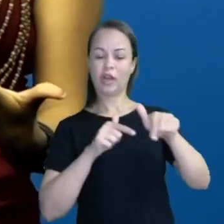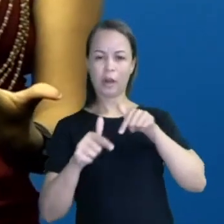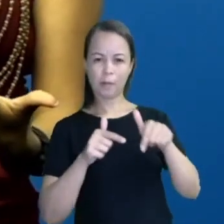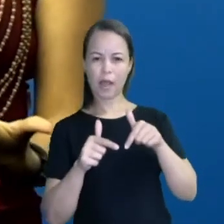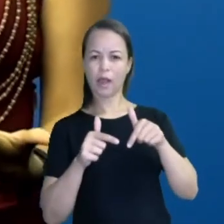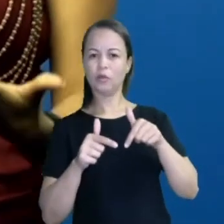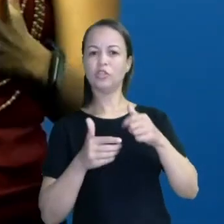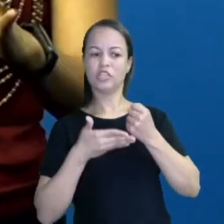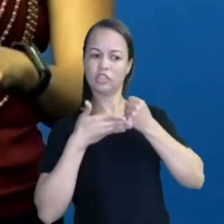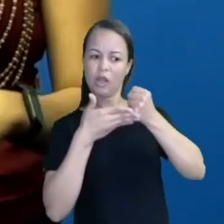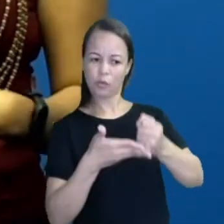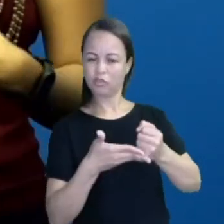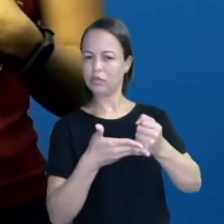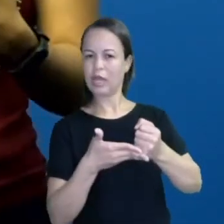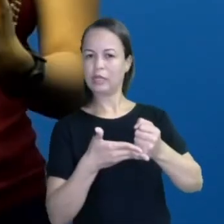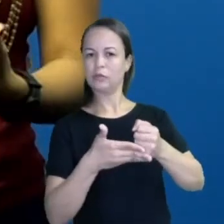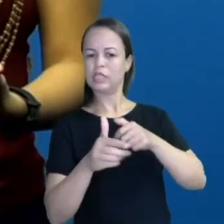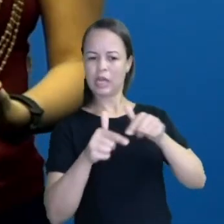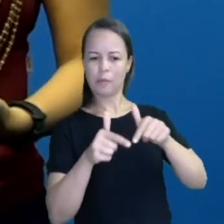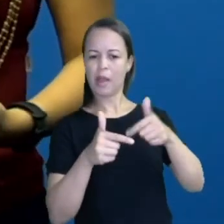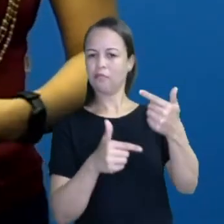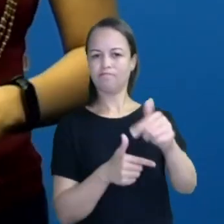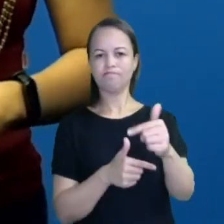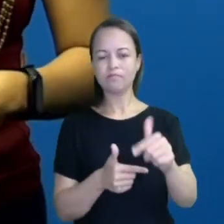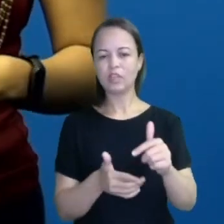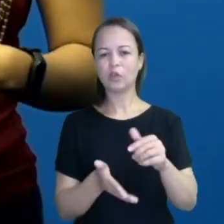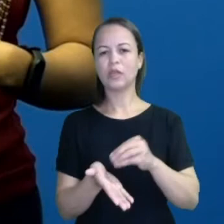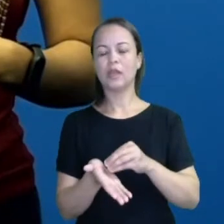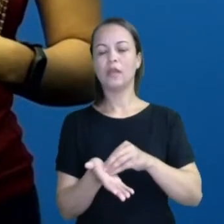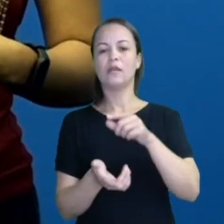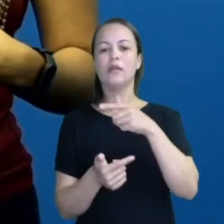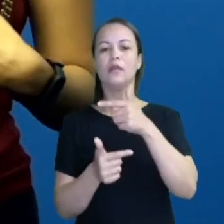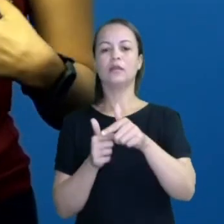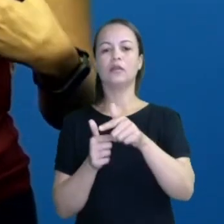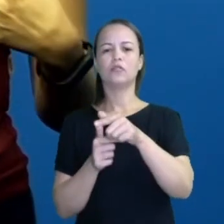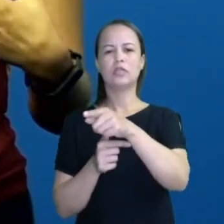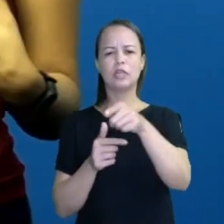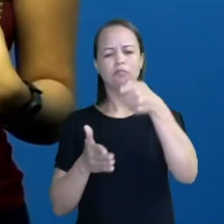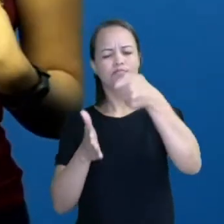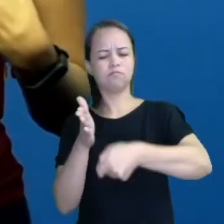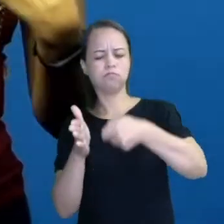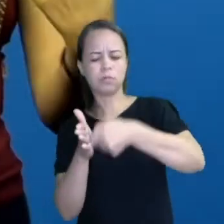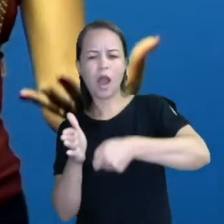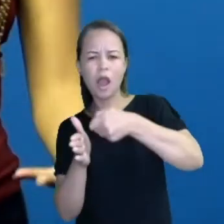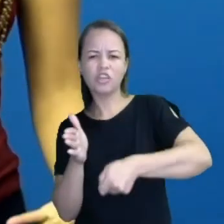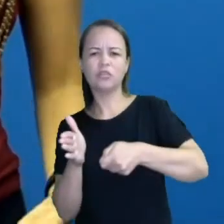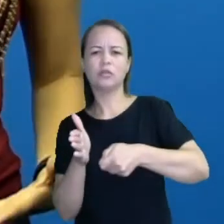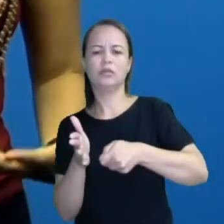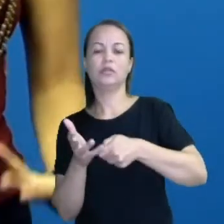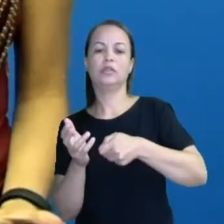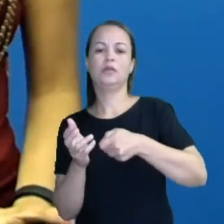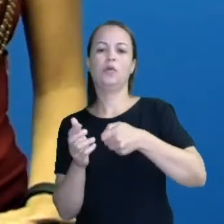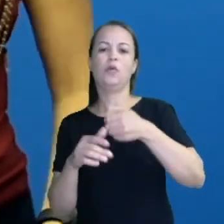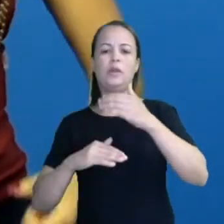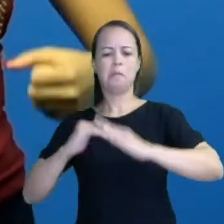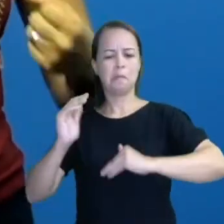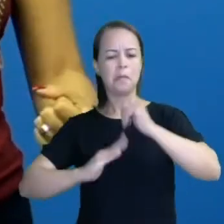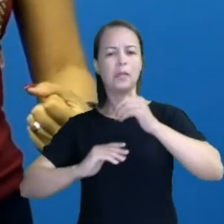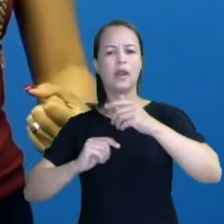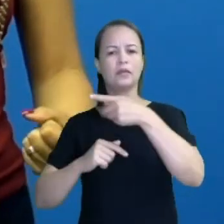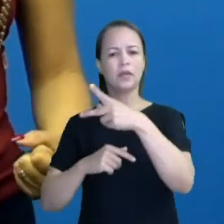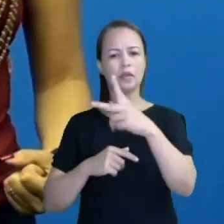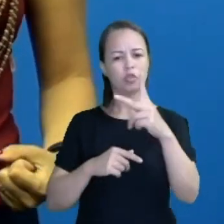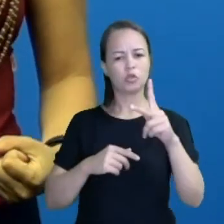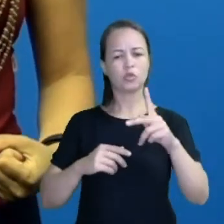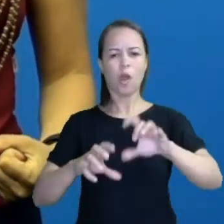são prestados, você tem a sabedoria de exigir, você tem a capacidade de pôr em prática a sua cidadania com